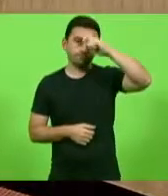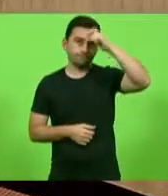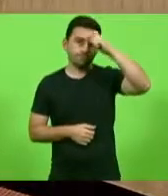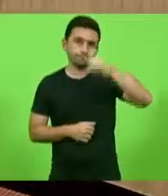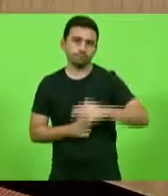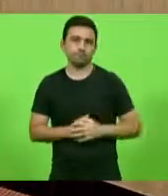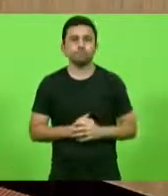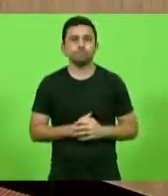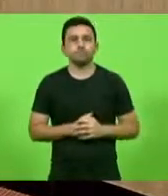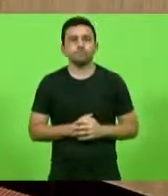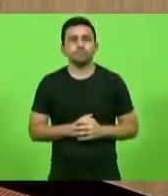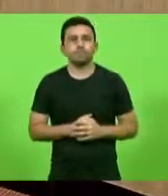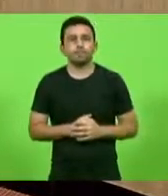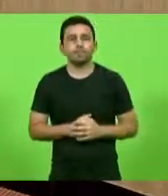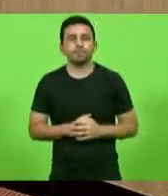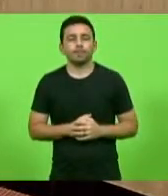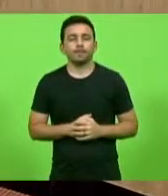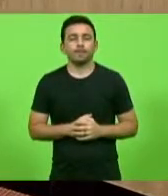deputado Milton Obos.